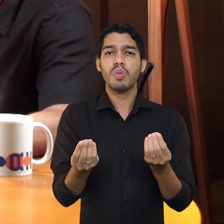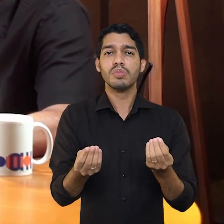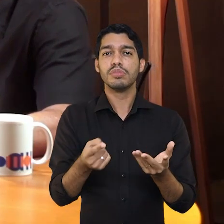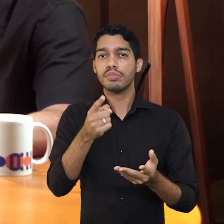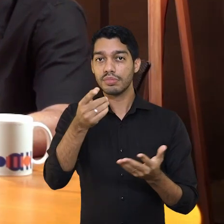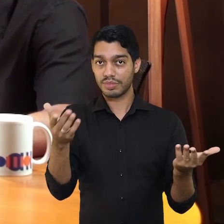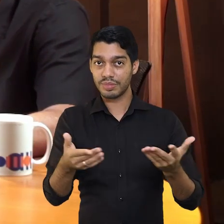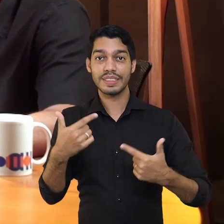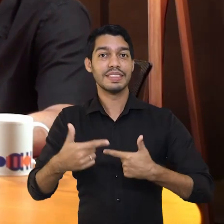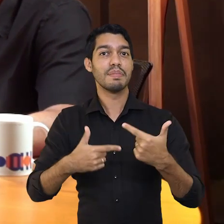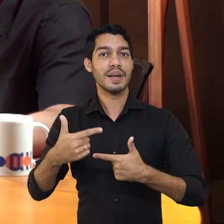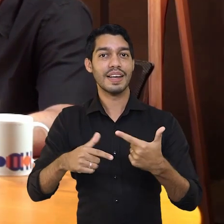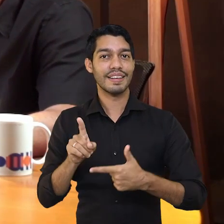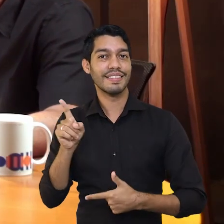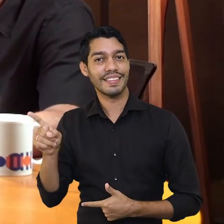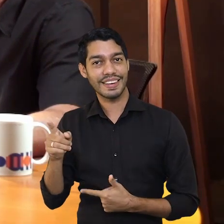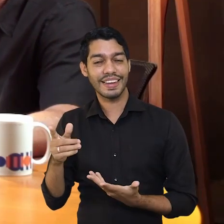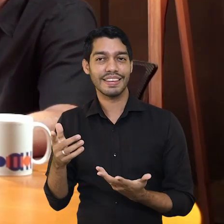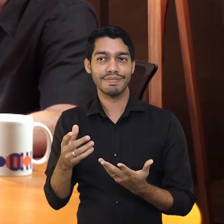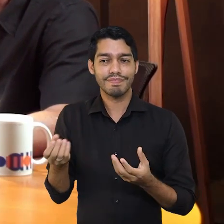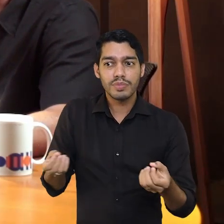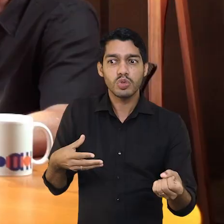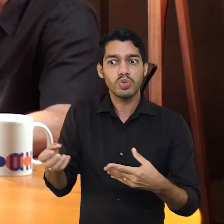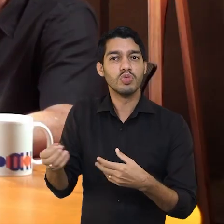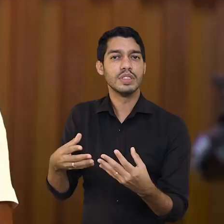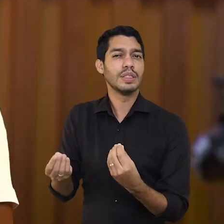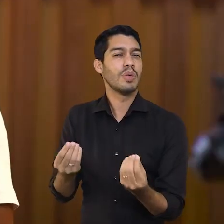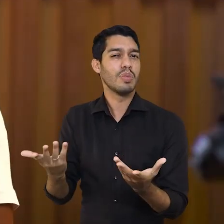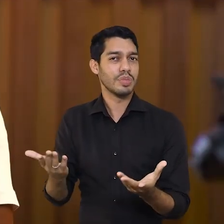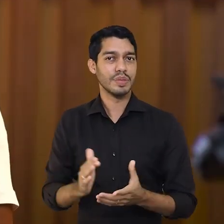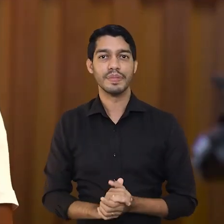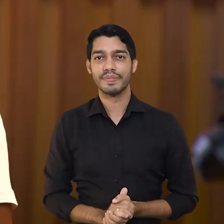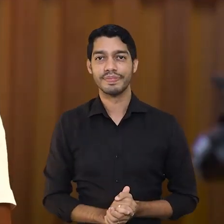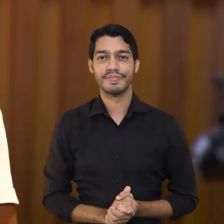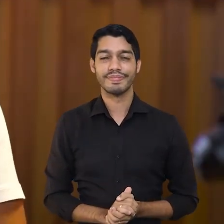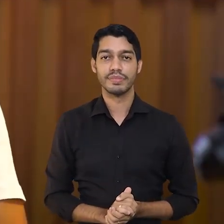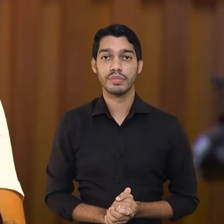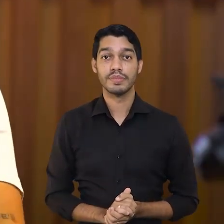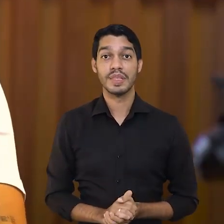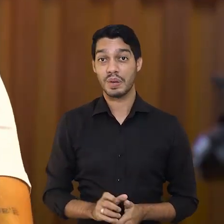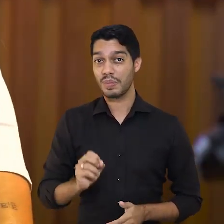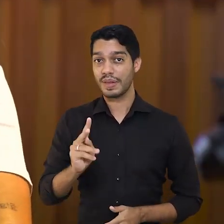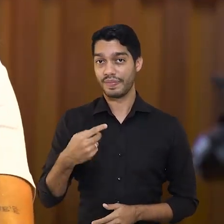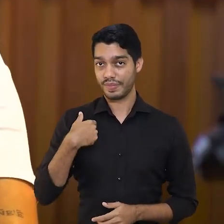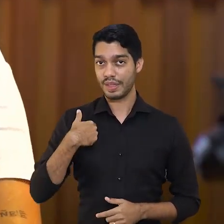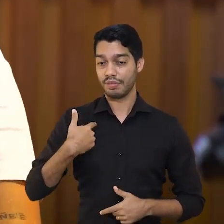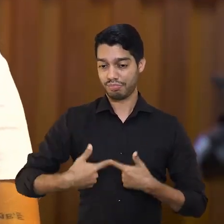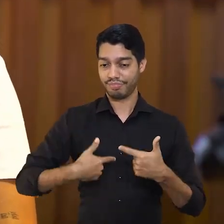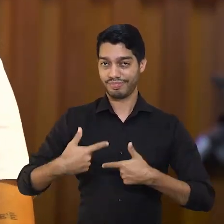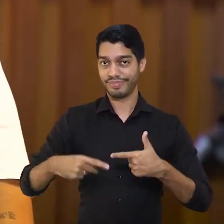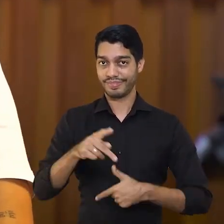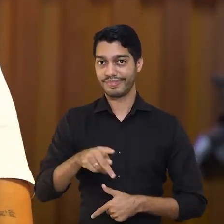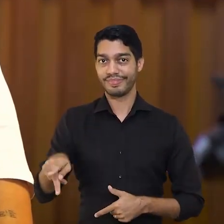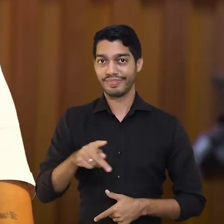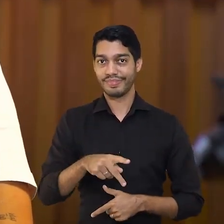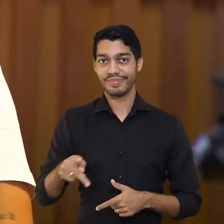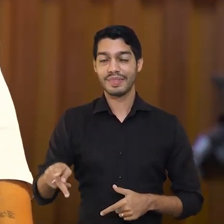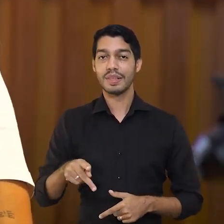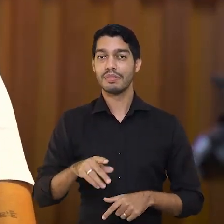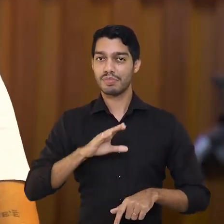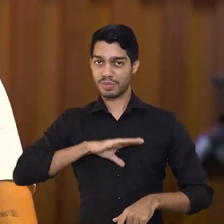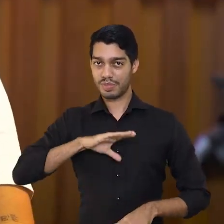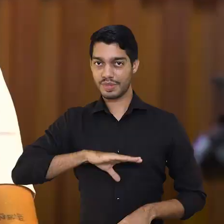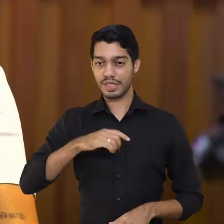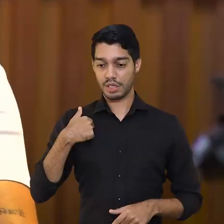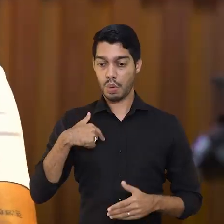assim, no Elite, nessa questão da inovação? Tá bom, sou professora de português, estou em sala de aula ainda, dando aula para os